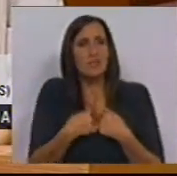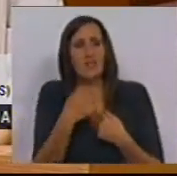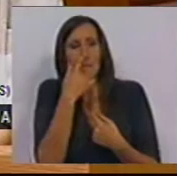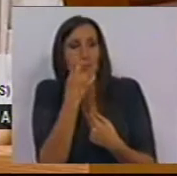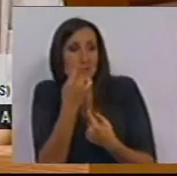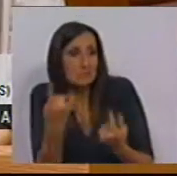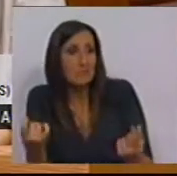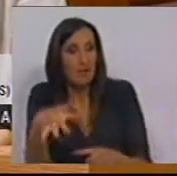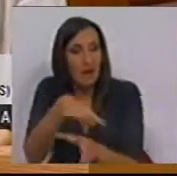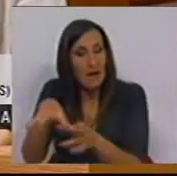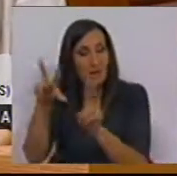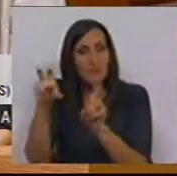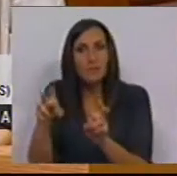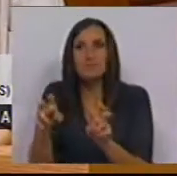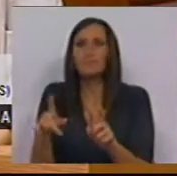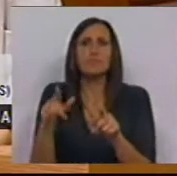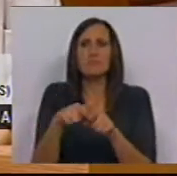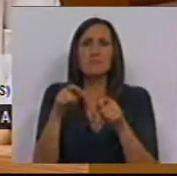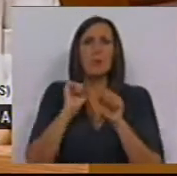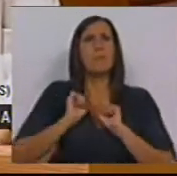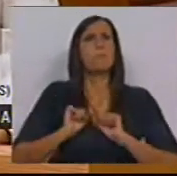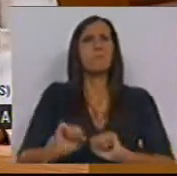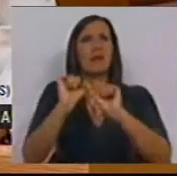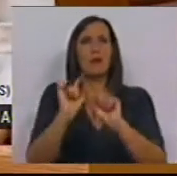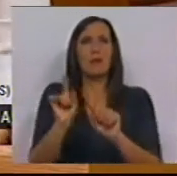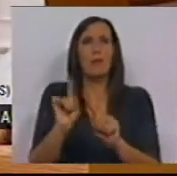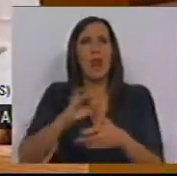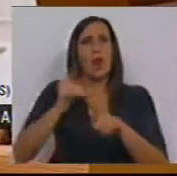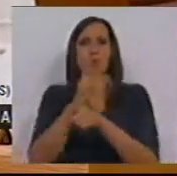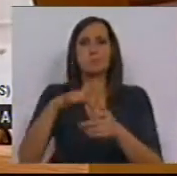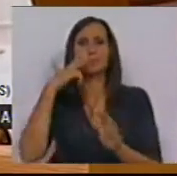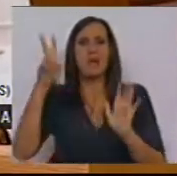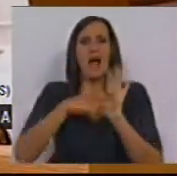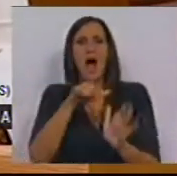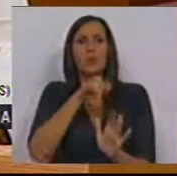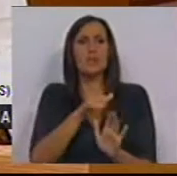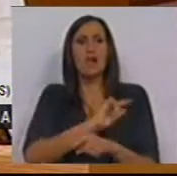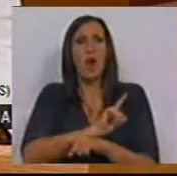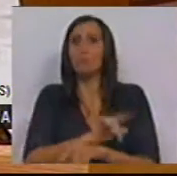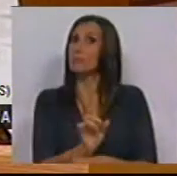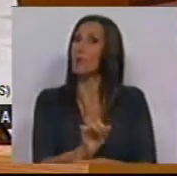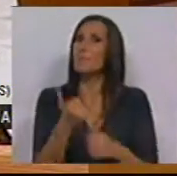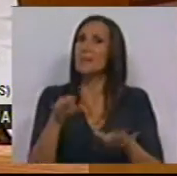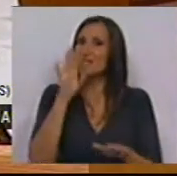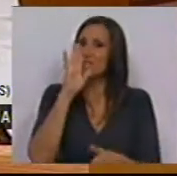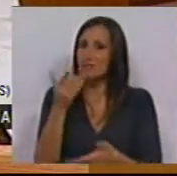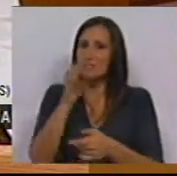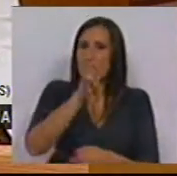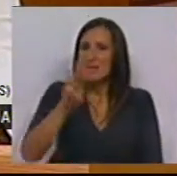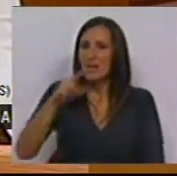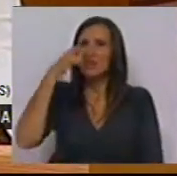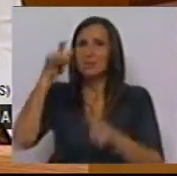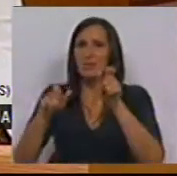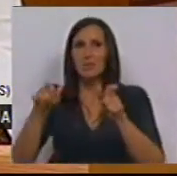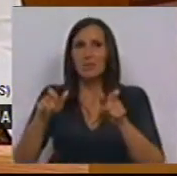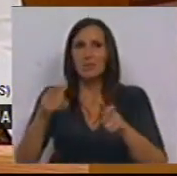género, não há deferimentos tácitos, mas se há retorno que estes milhares de cidadãos têm